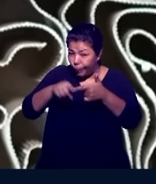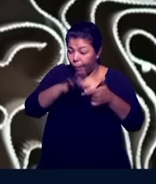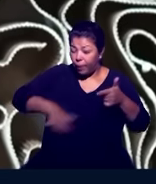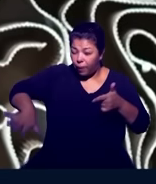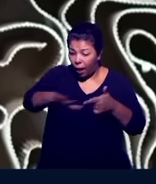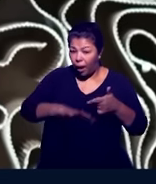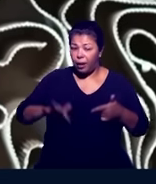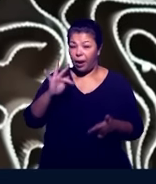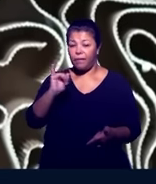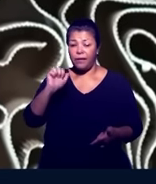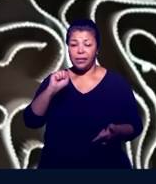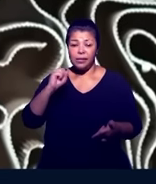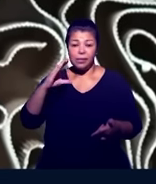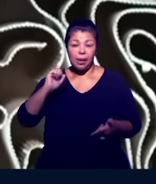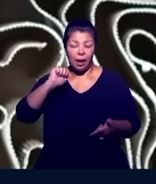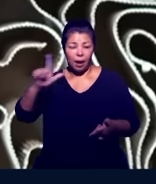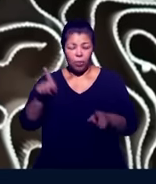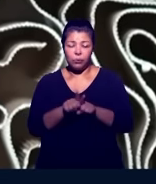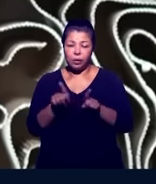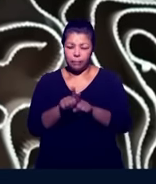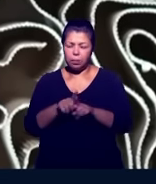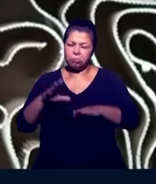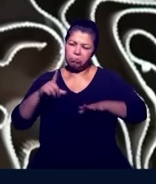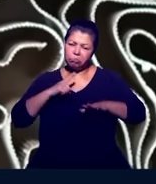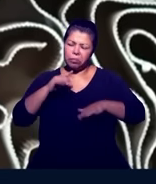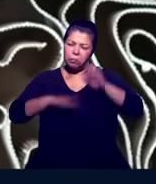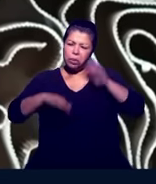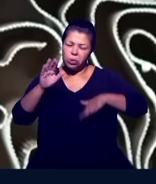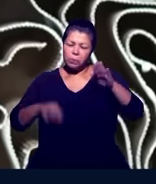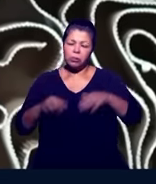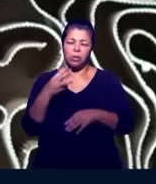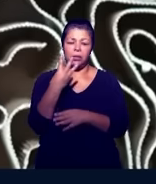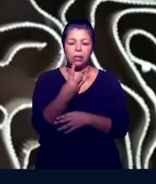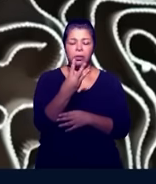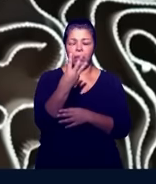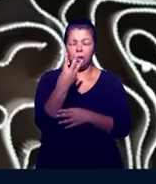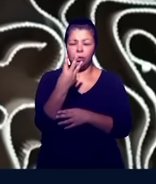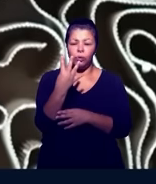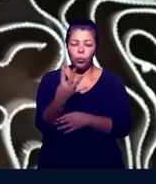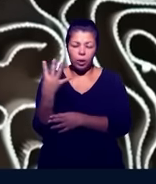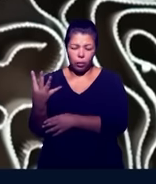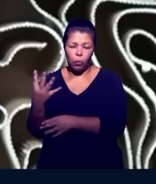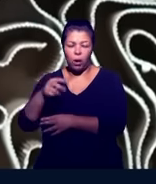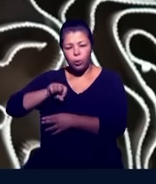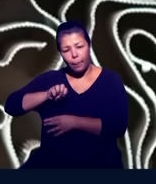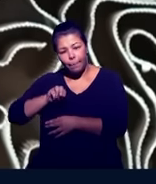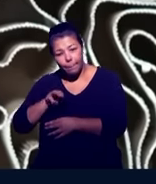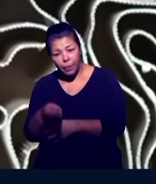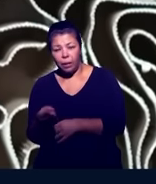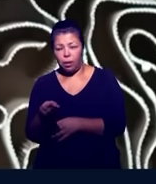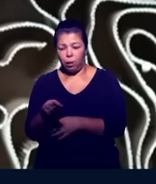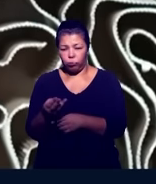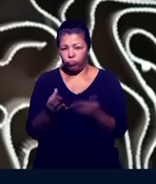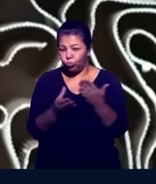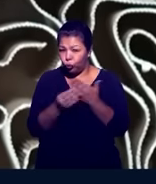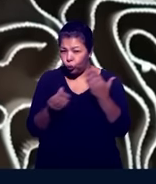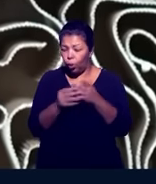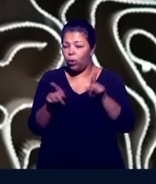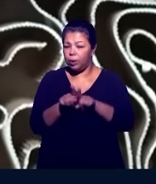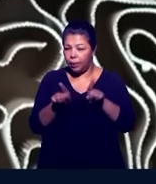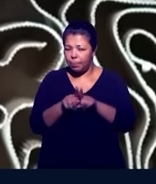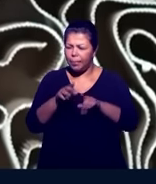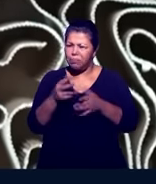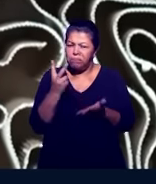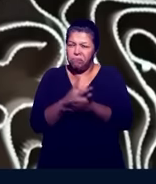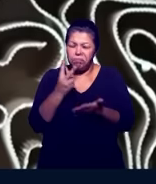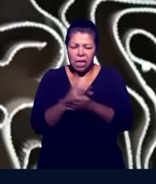hoje é credor em dólar tem um nível de reserva de 300 44 bilhões de Dólar para uma dívida externa A setor público de 135 Bilhões de Dólares que é a mesma de 20